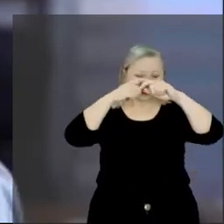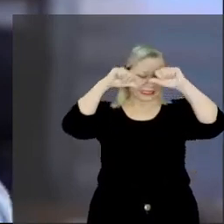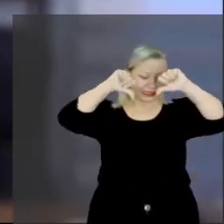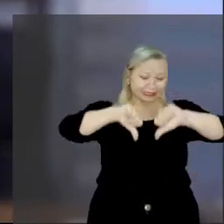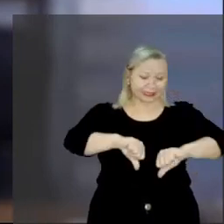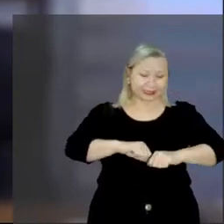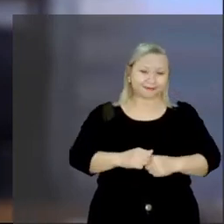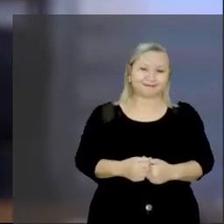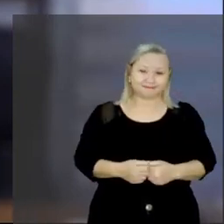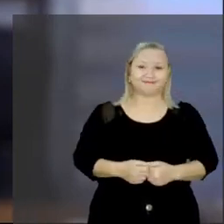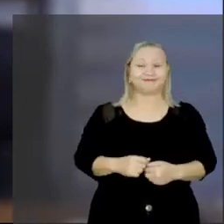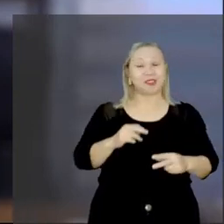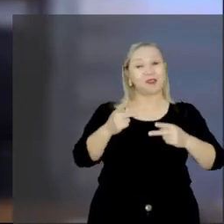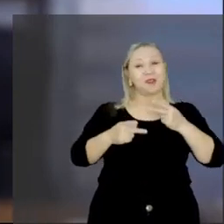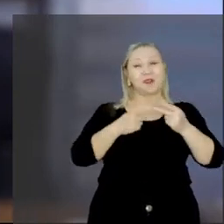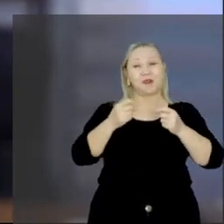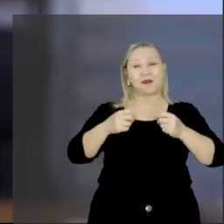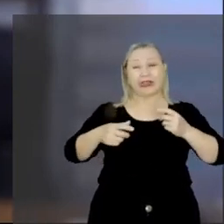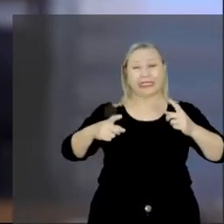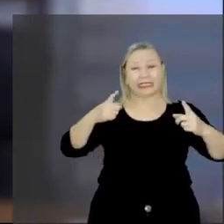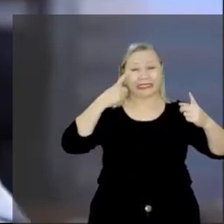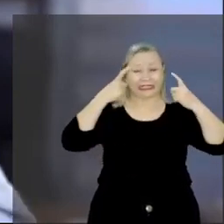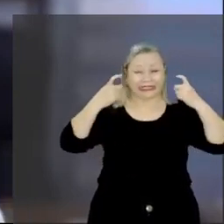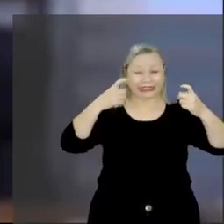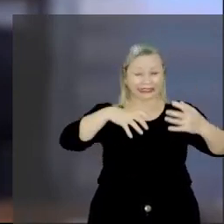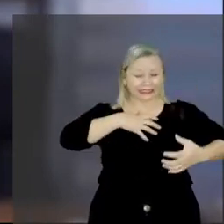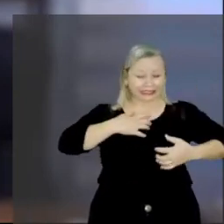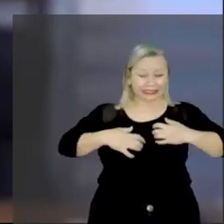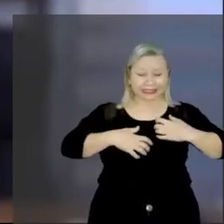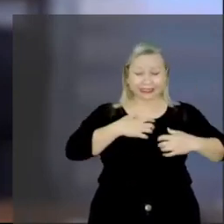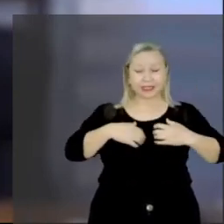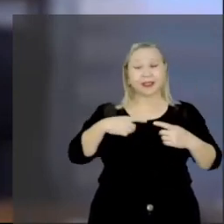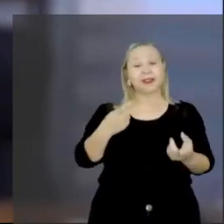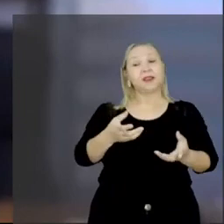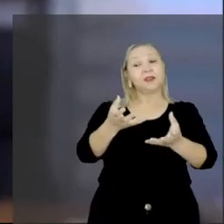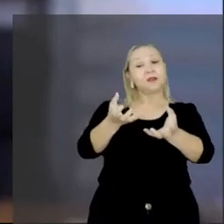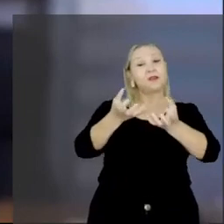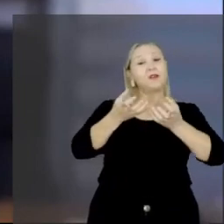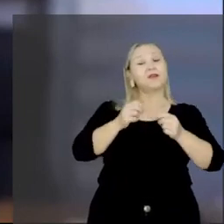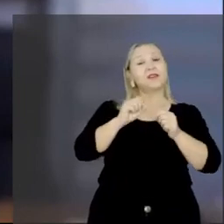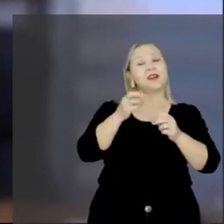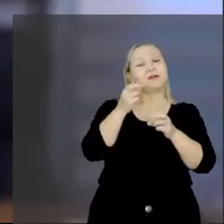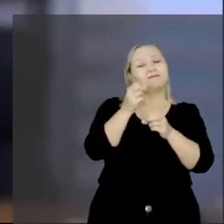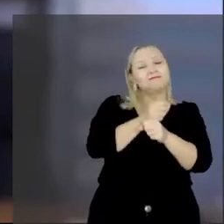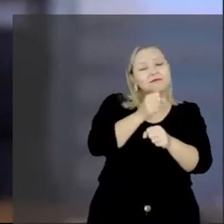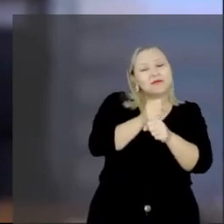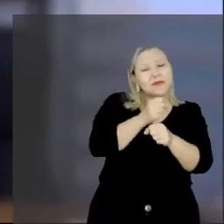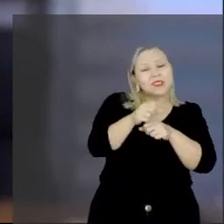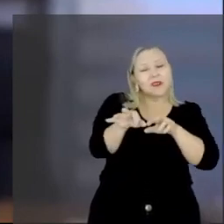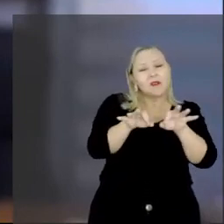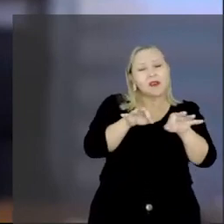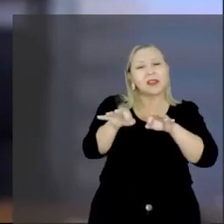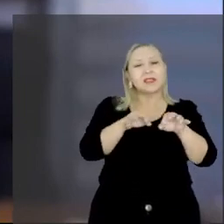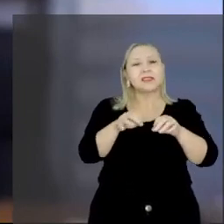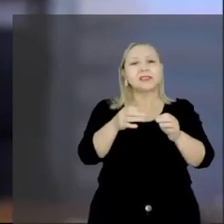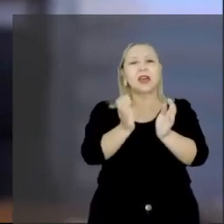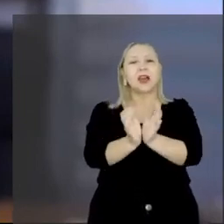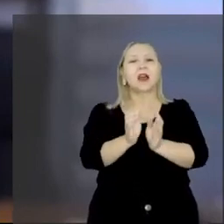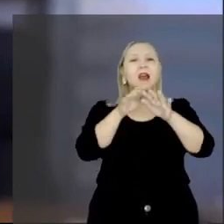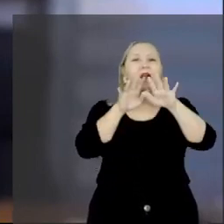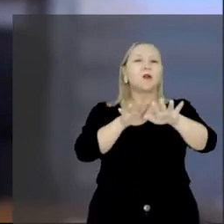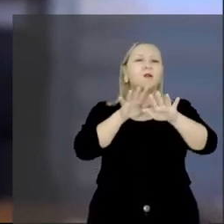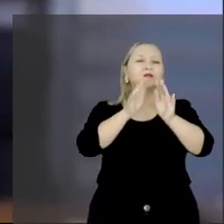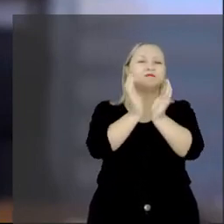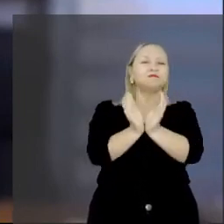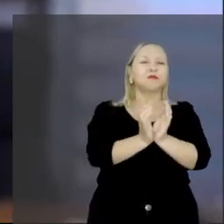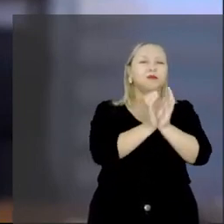para reconstruir a economia brasileira, para voltar a sonhar com o crescimento econômico e com a distribuição de renda.